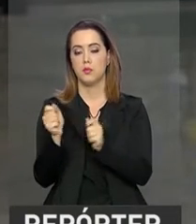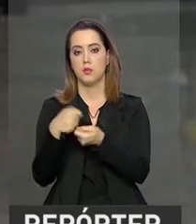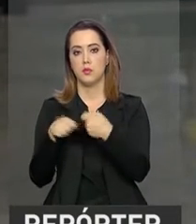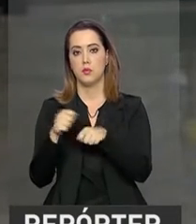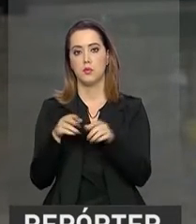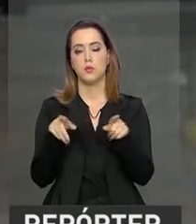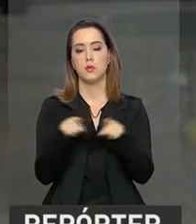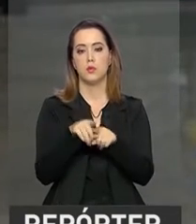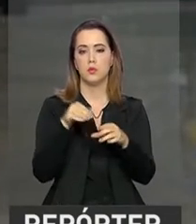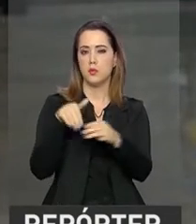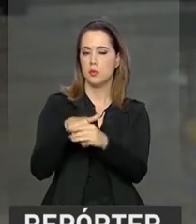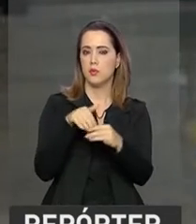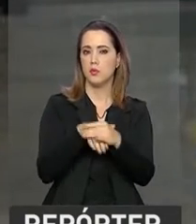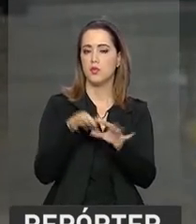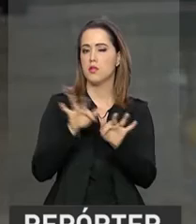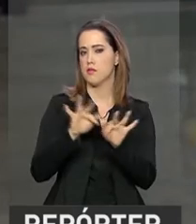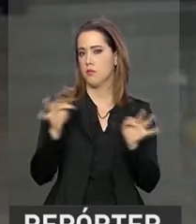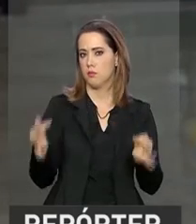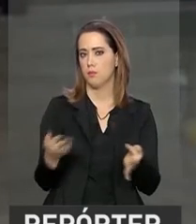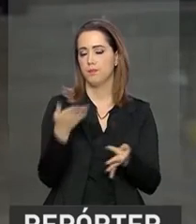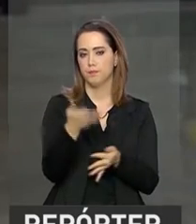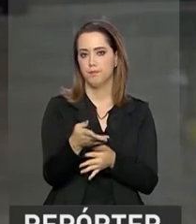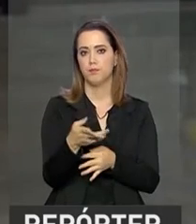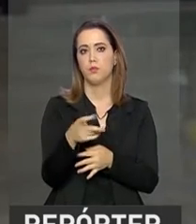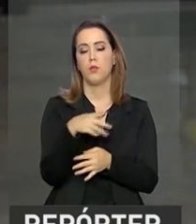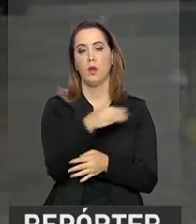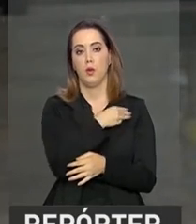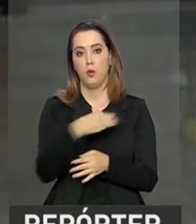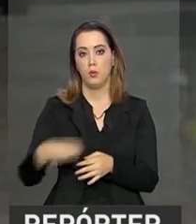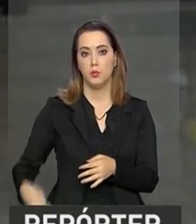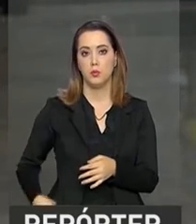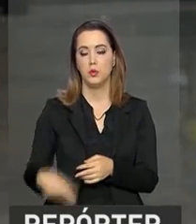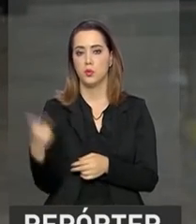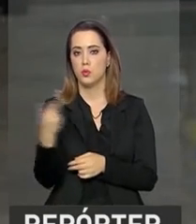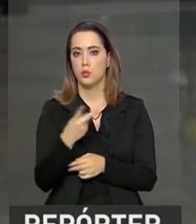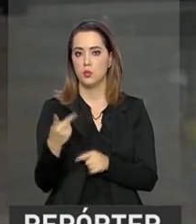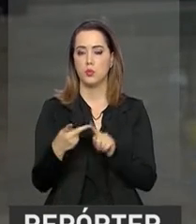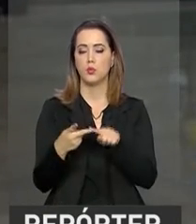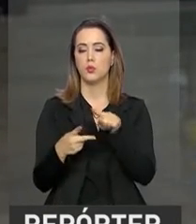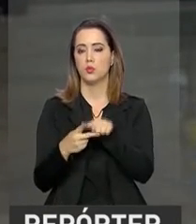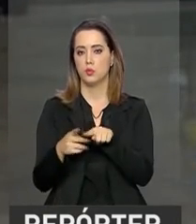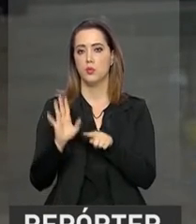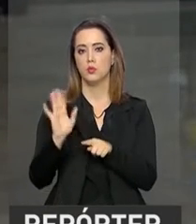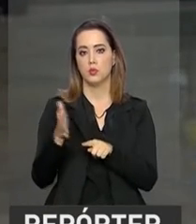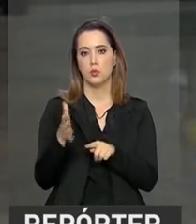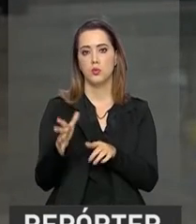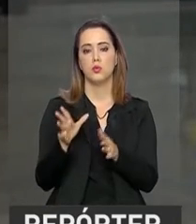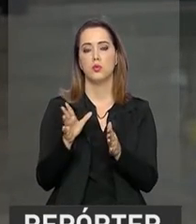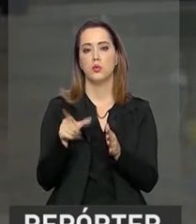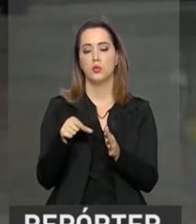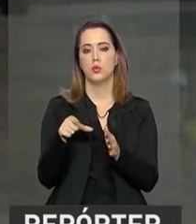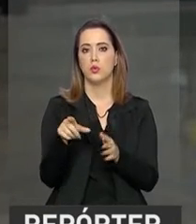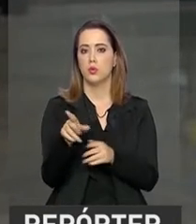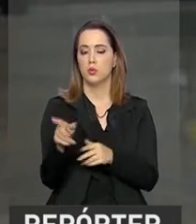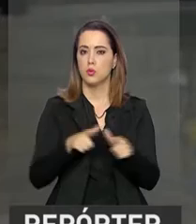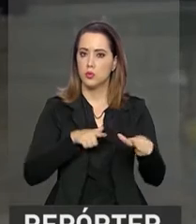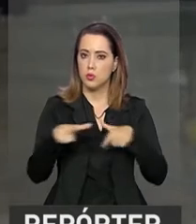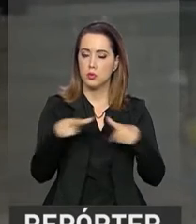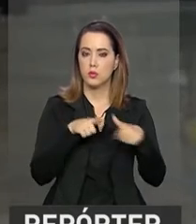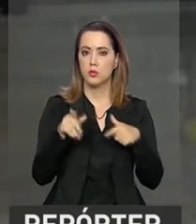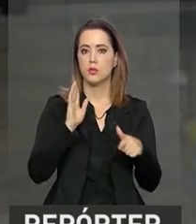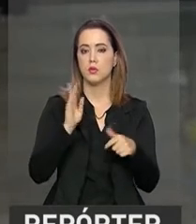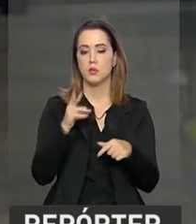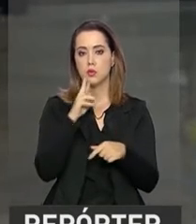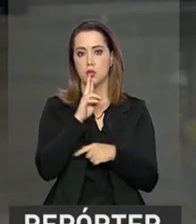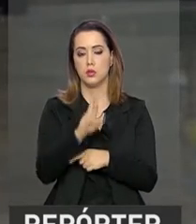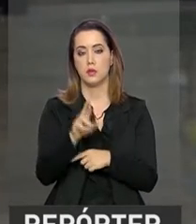simples o ministro vai acumular os dois cargos EA meta é que ele já responda pelos jogos paralímpicos do Rio